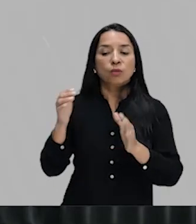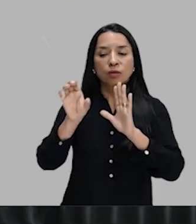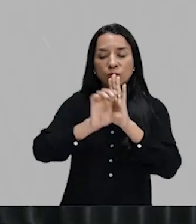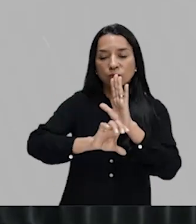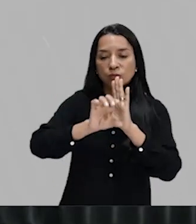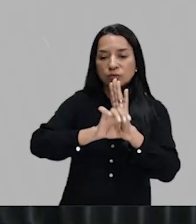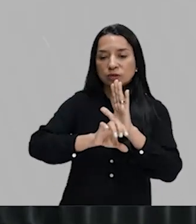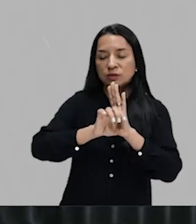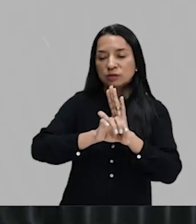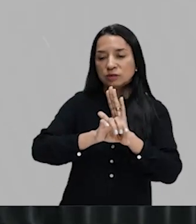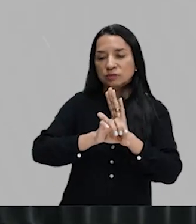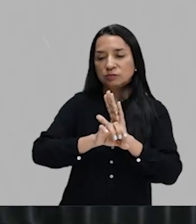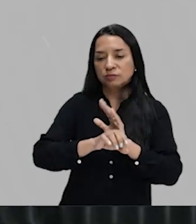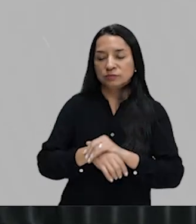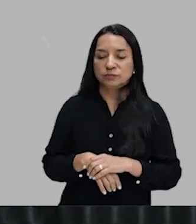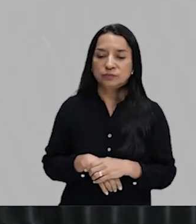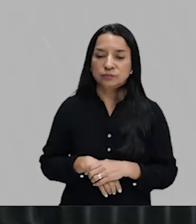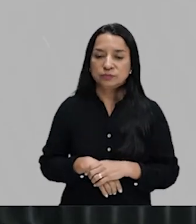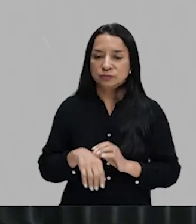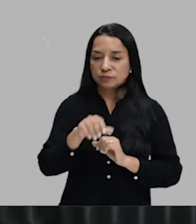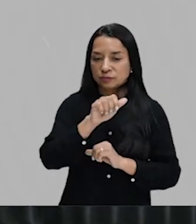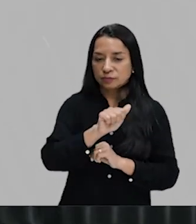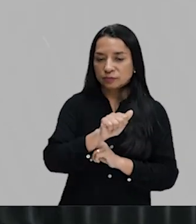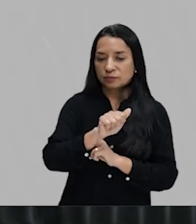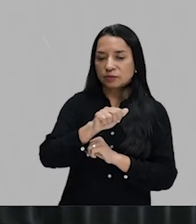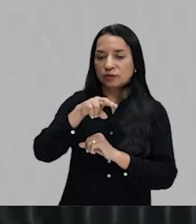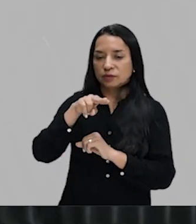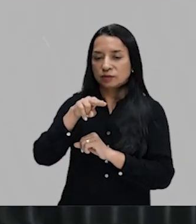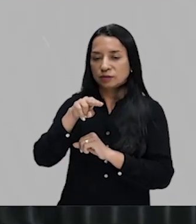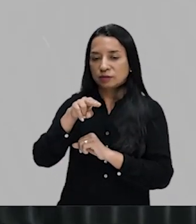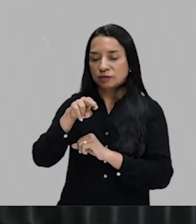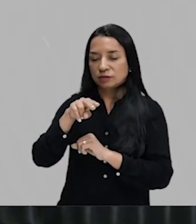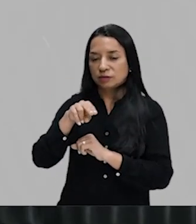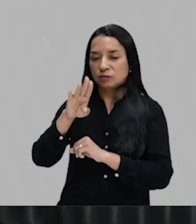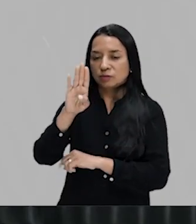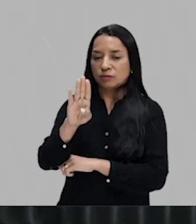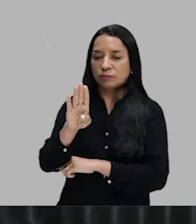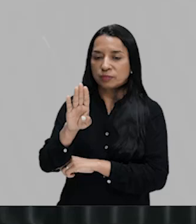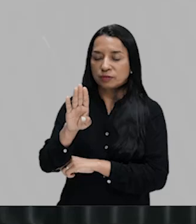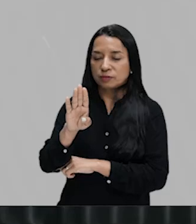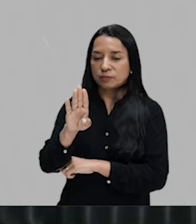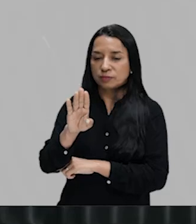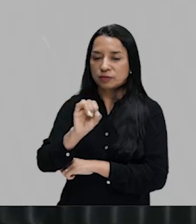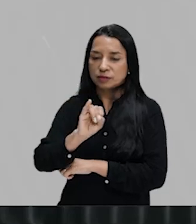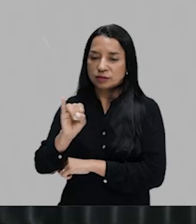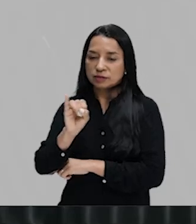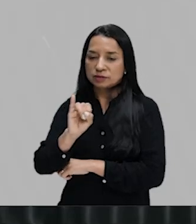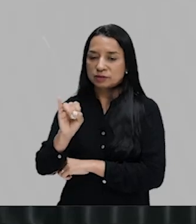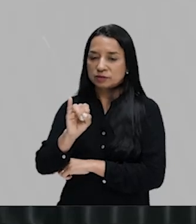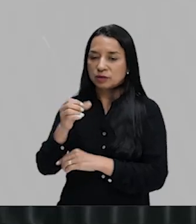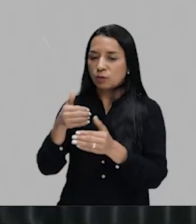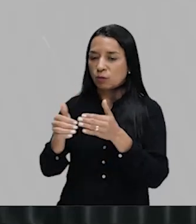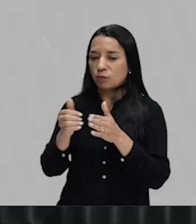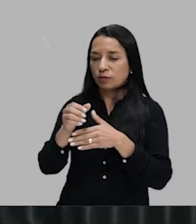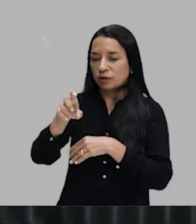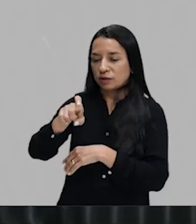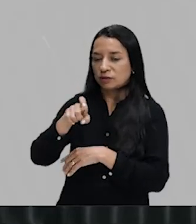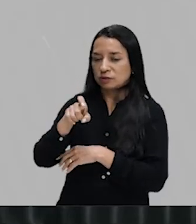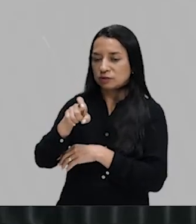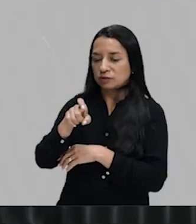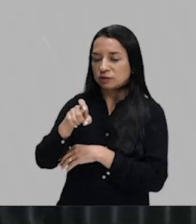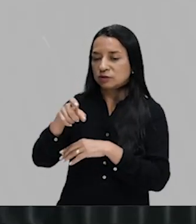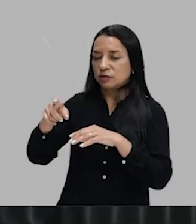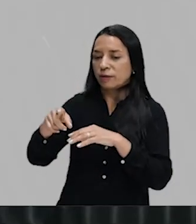eu falando quase chiando aqui. A igual a B, se somente se qualquer x, ele